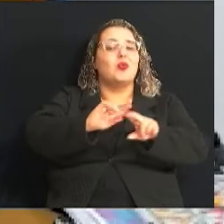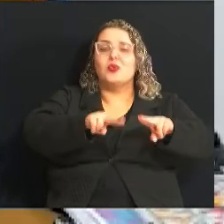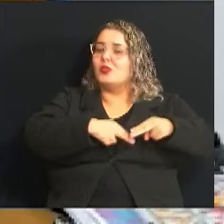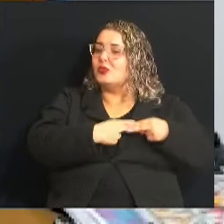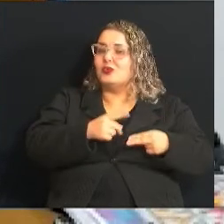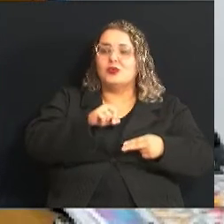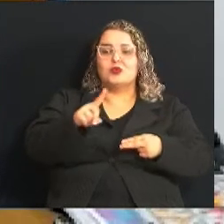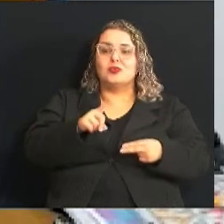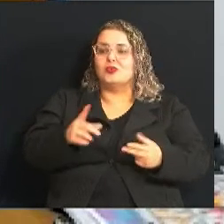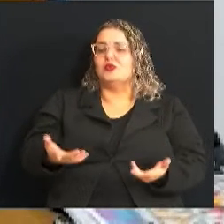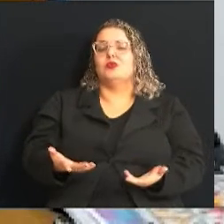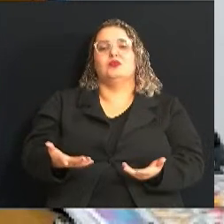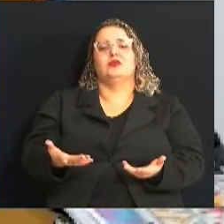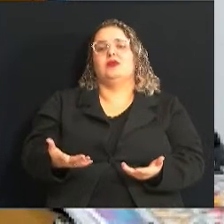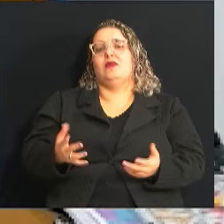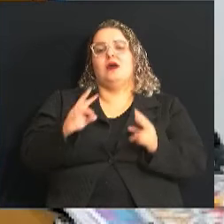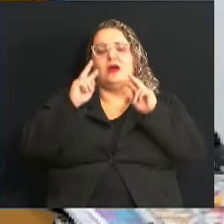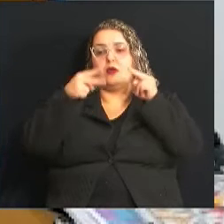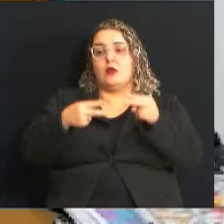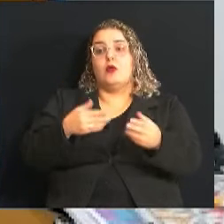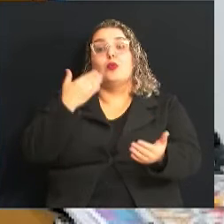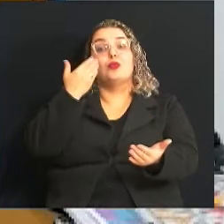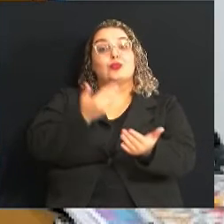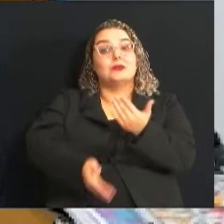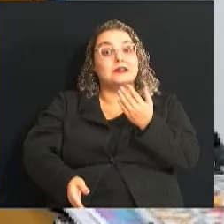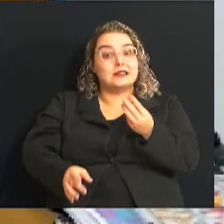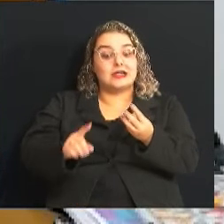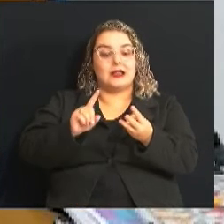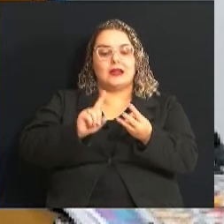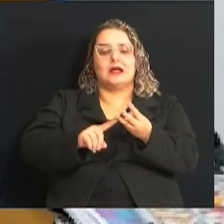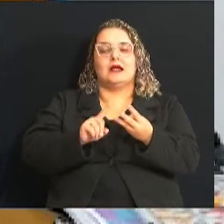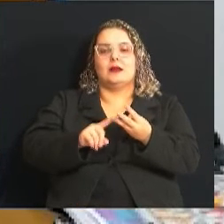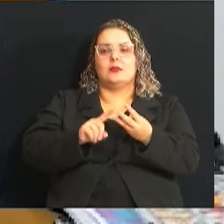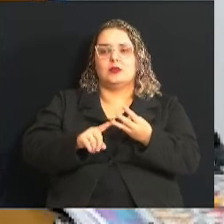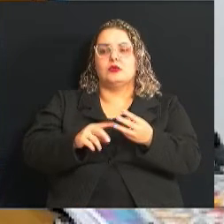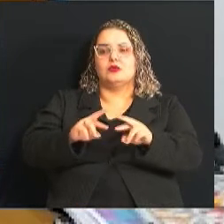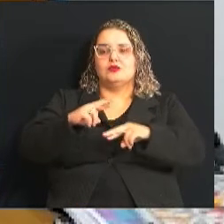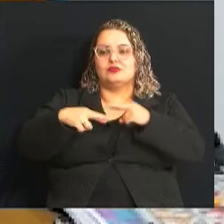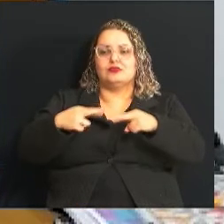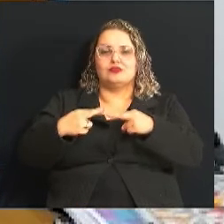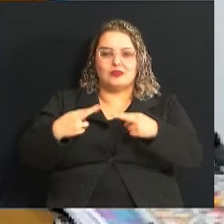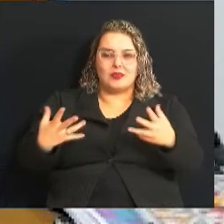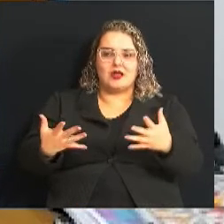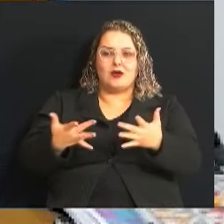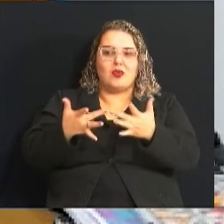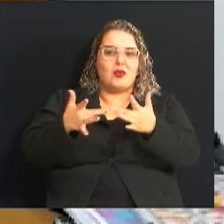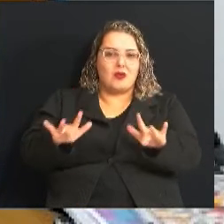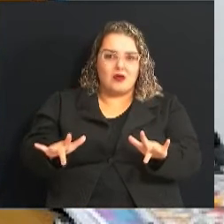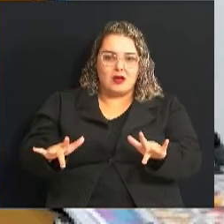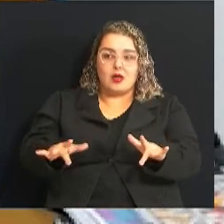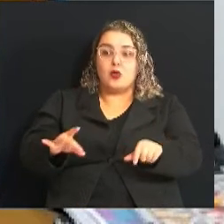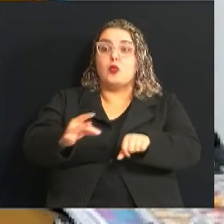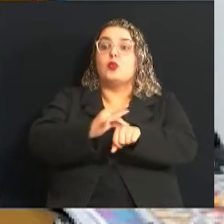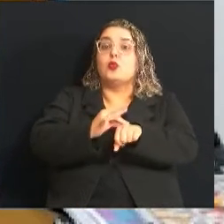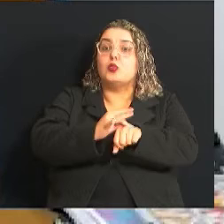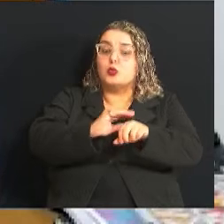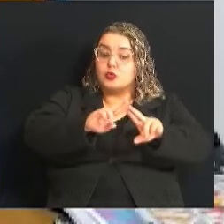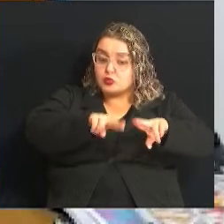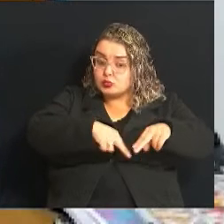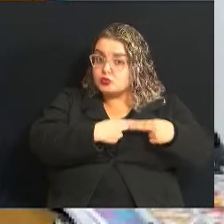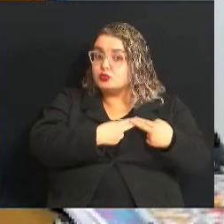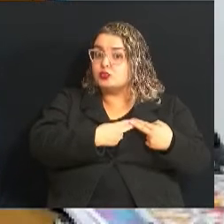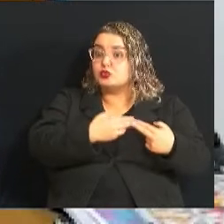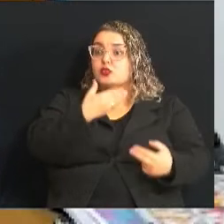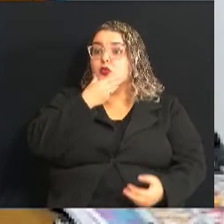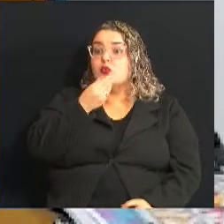de relacionamento é um luto não reconhecido, o luto do homem, porque os homens também sofrem e não